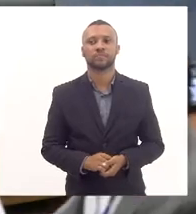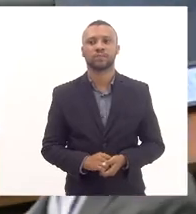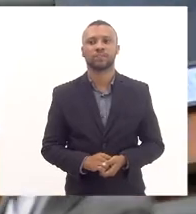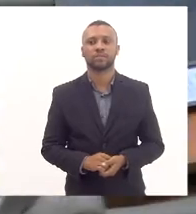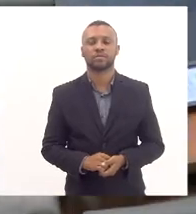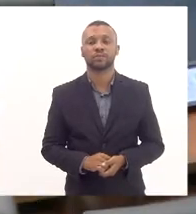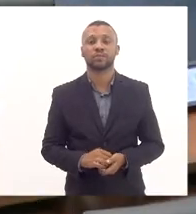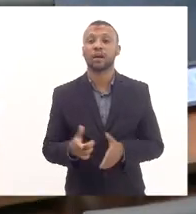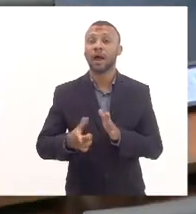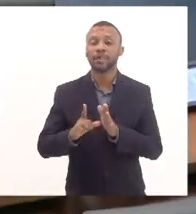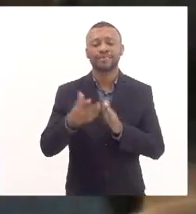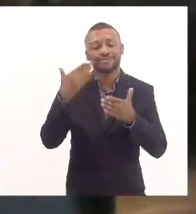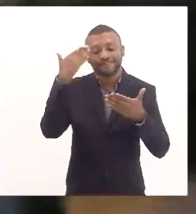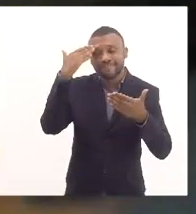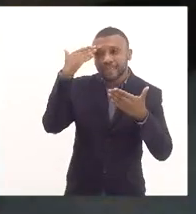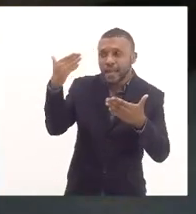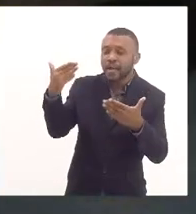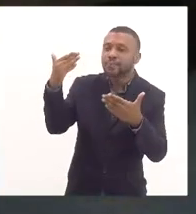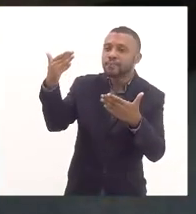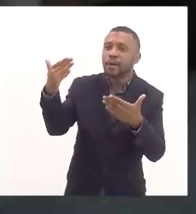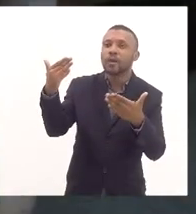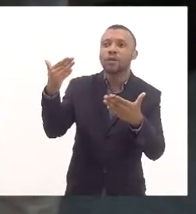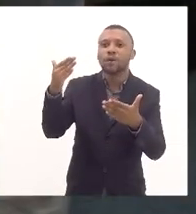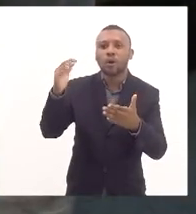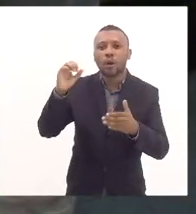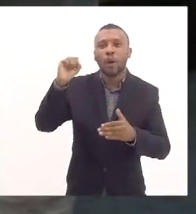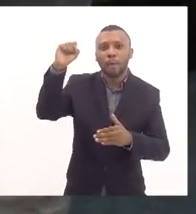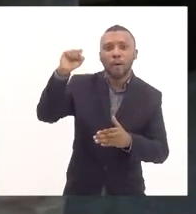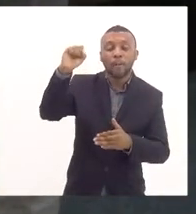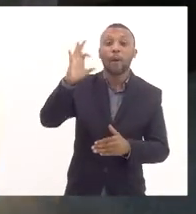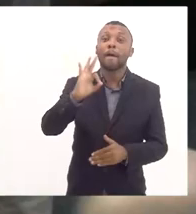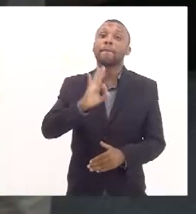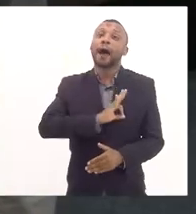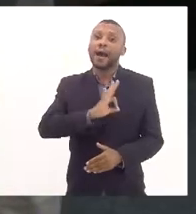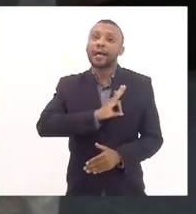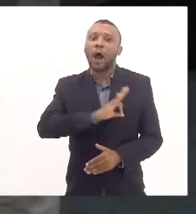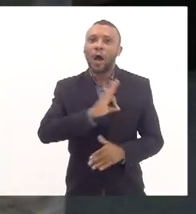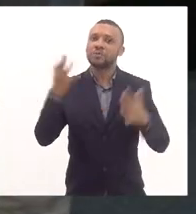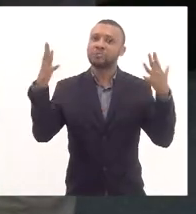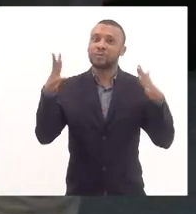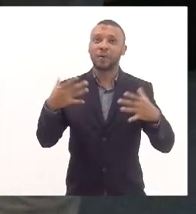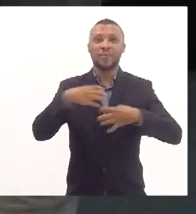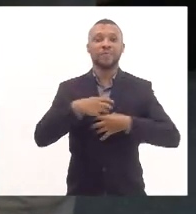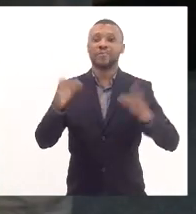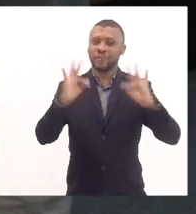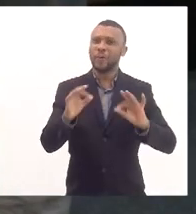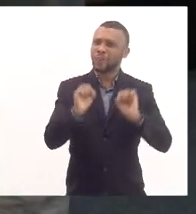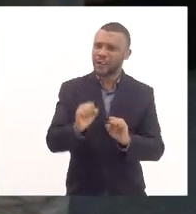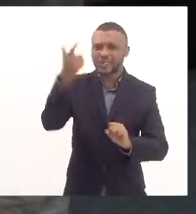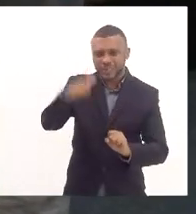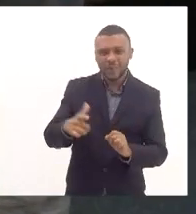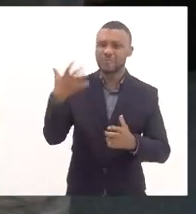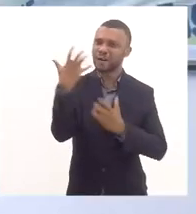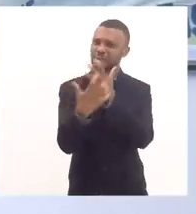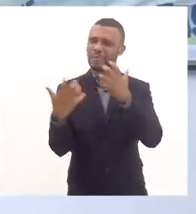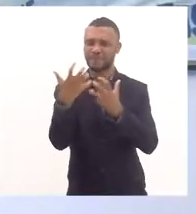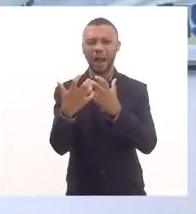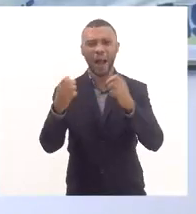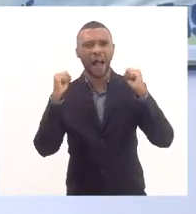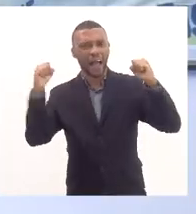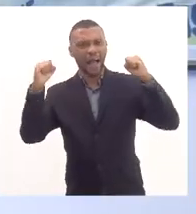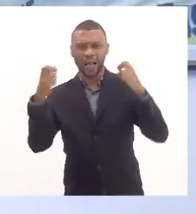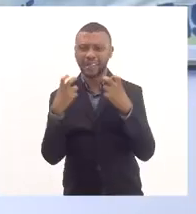e antes de mais nada obrigada aí por esse o ué Martha Rocha fiquei feliz da vida pode cantar de novo hein